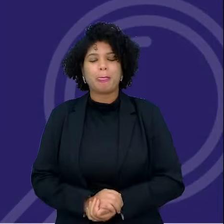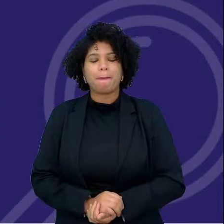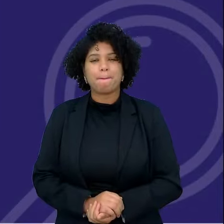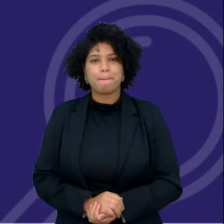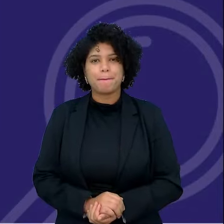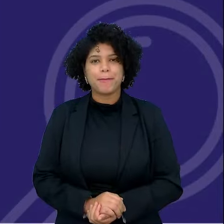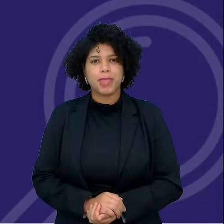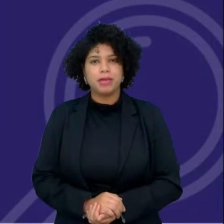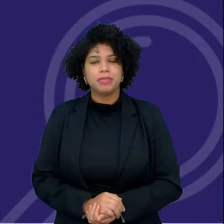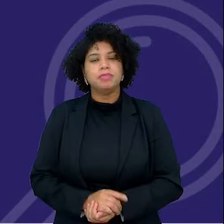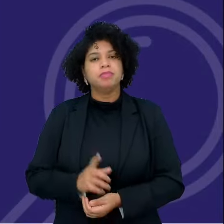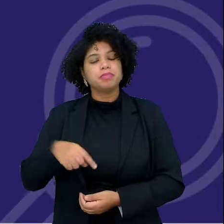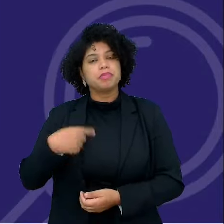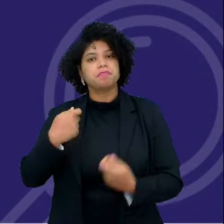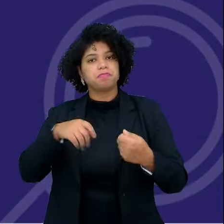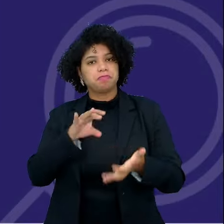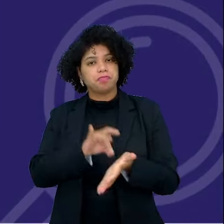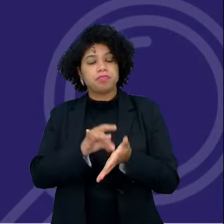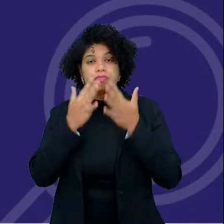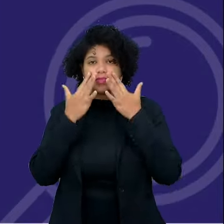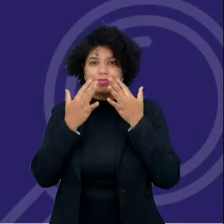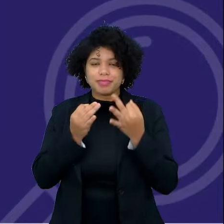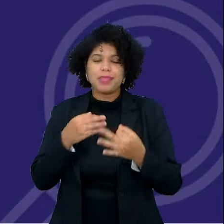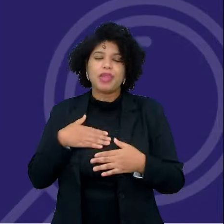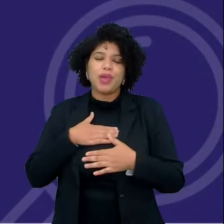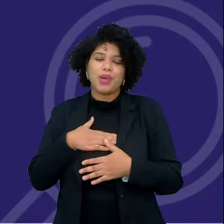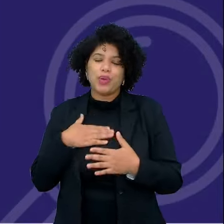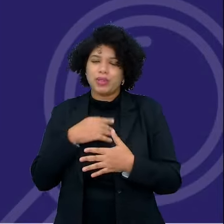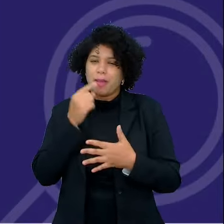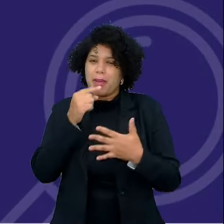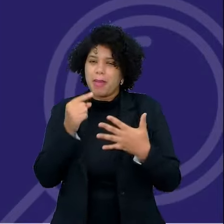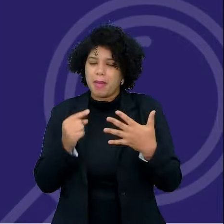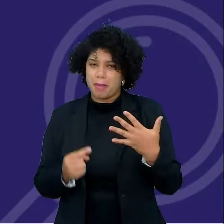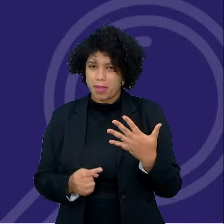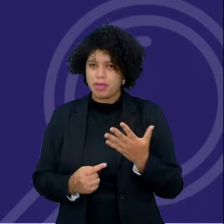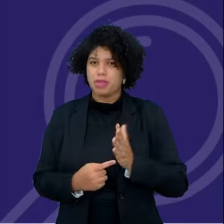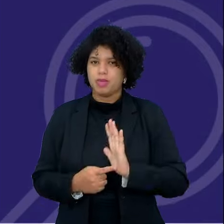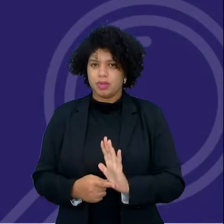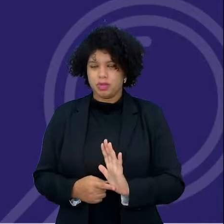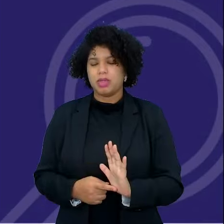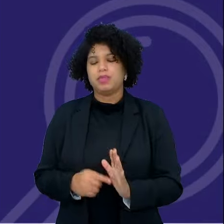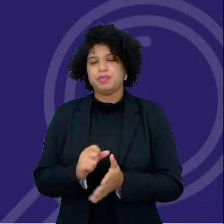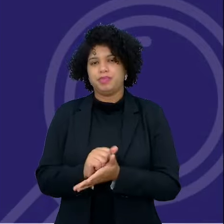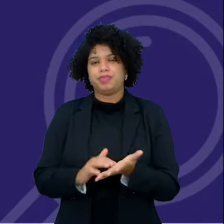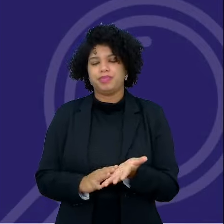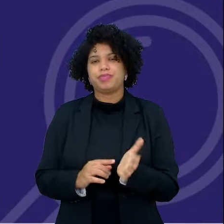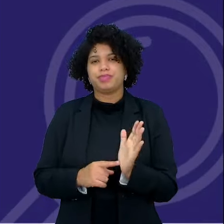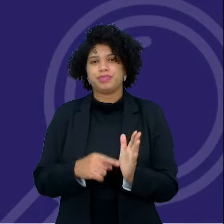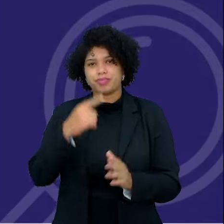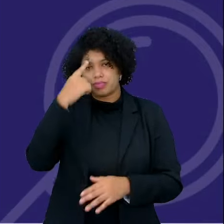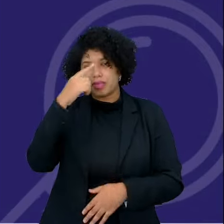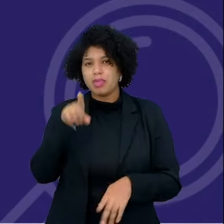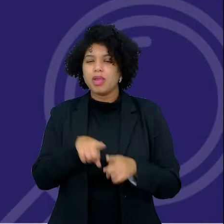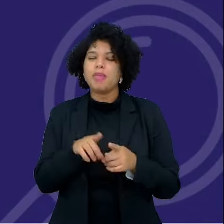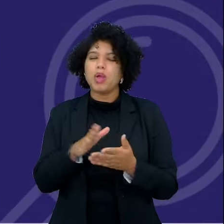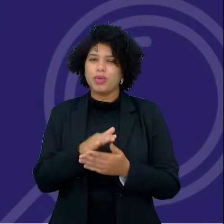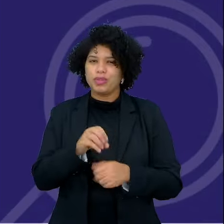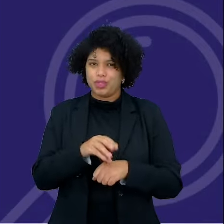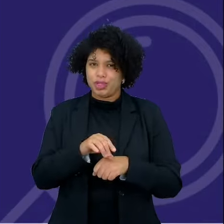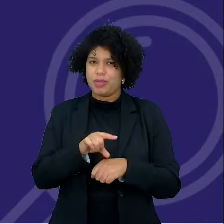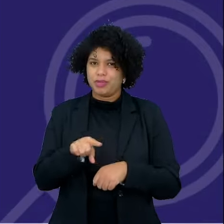Então, a gente precisa se atentar a isso. Eu gosto de falar alguns itens, né? Além dessa atividade que eu proponho, vou propor mais alguns para